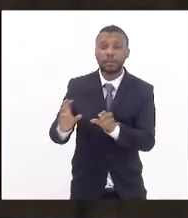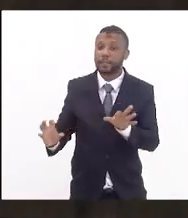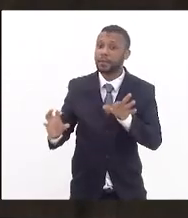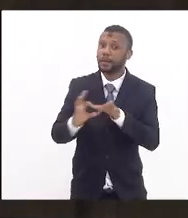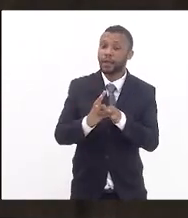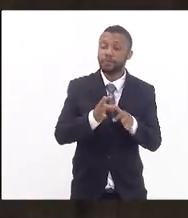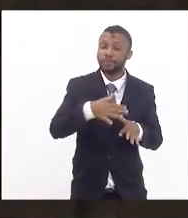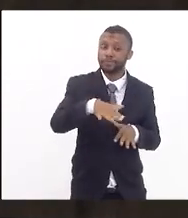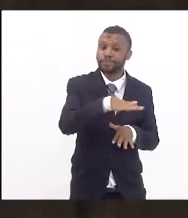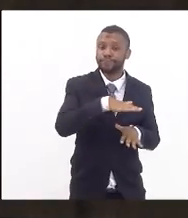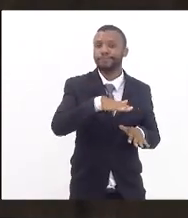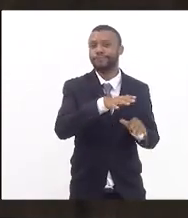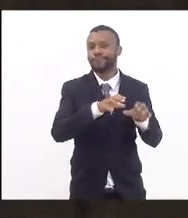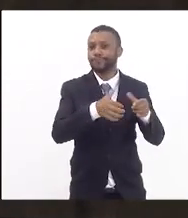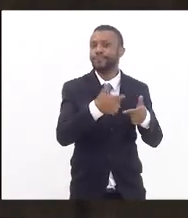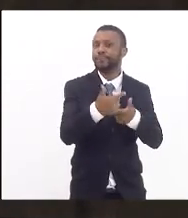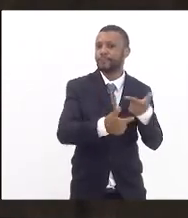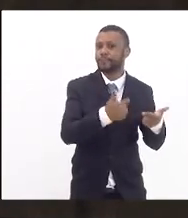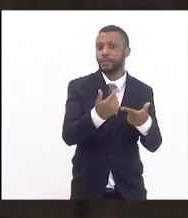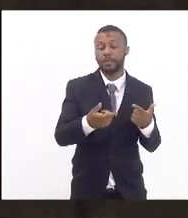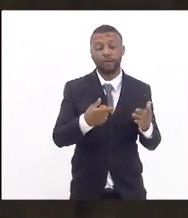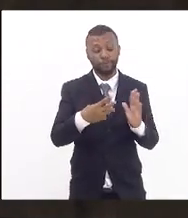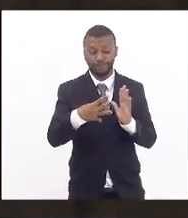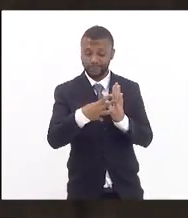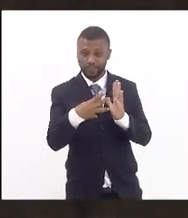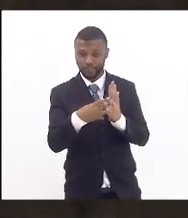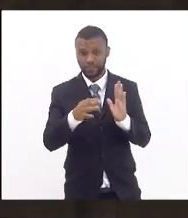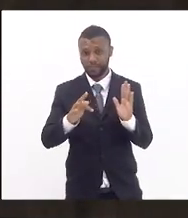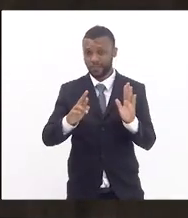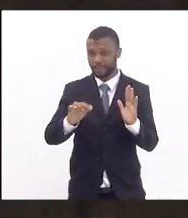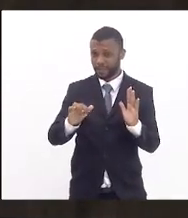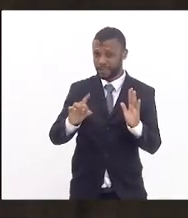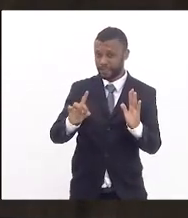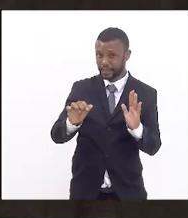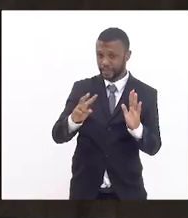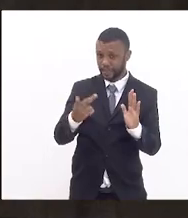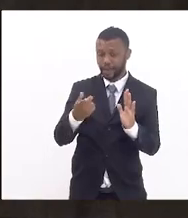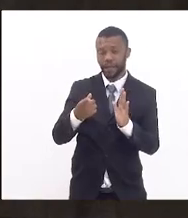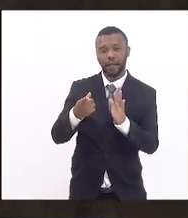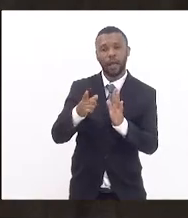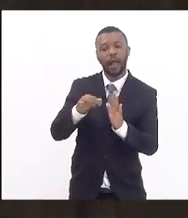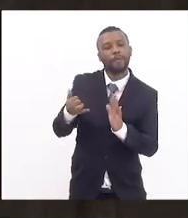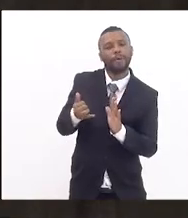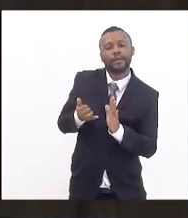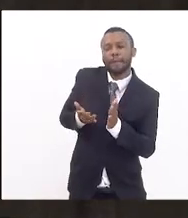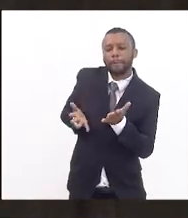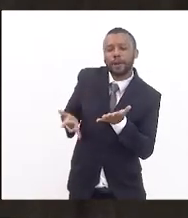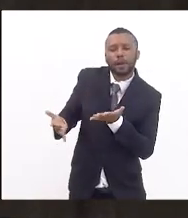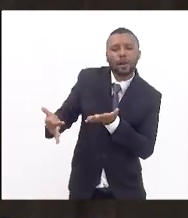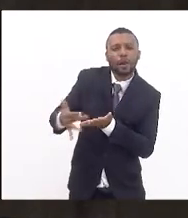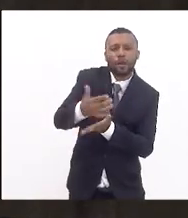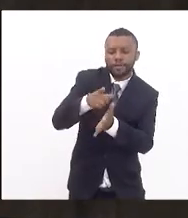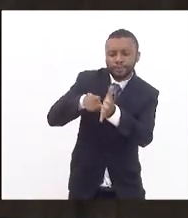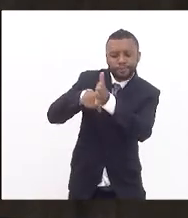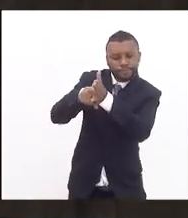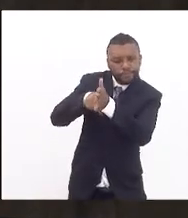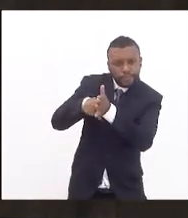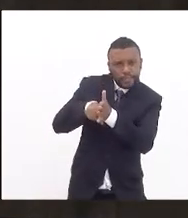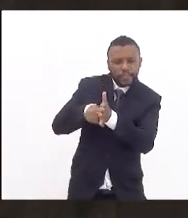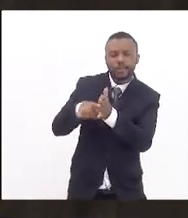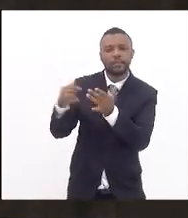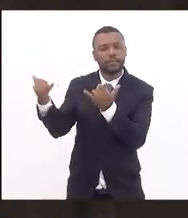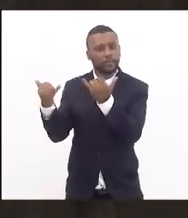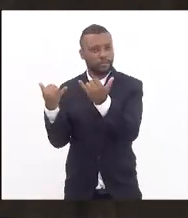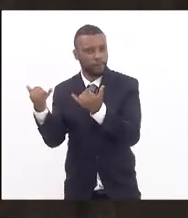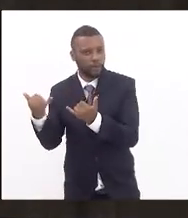Então, Frida faz com que esse levantamento seja feito. Quantas vezes a mulher já foi agredida? Então,